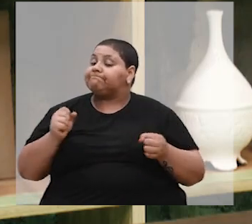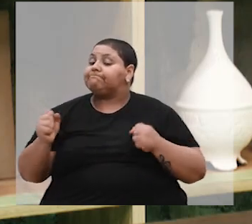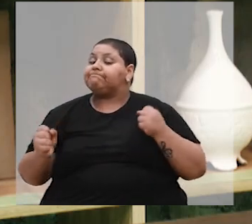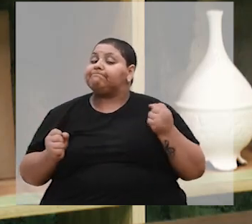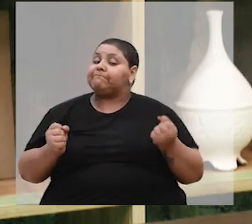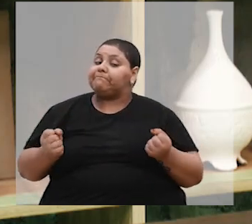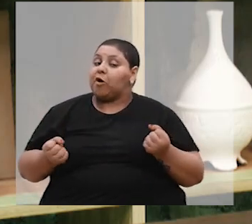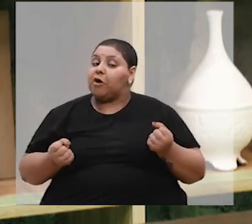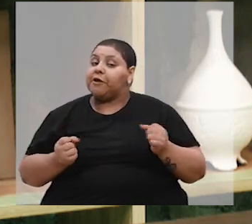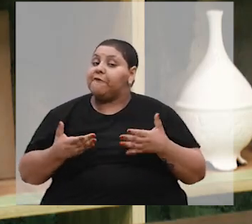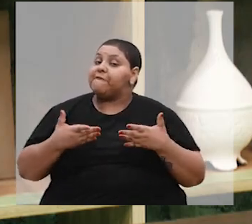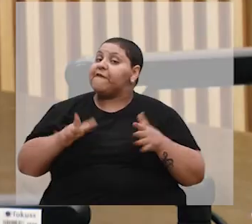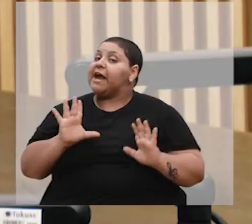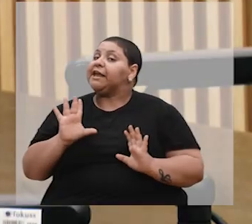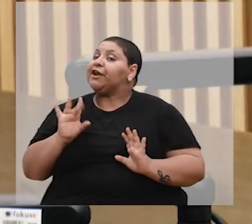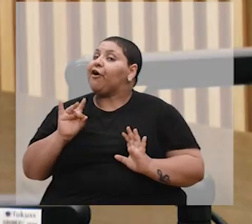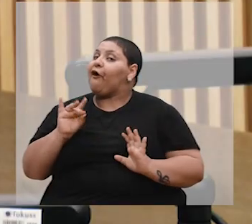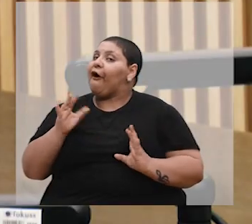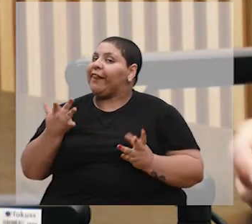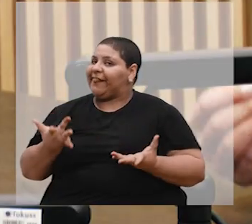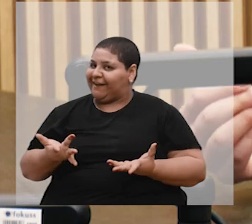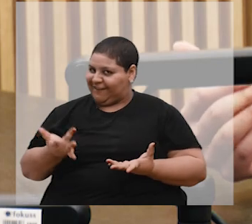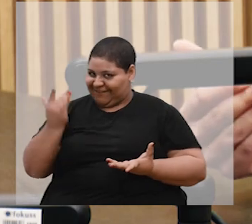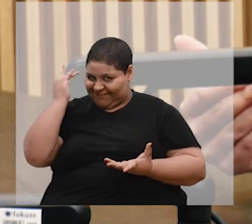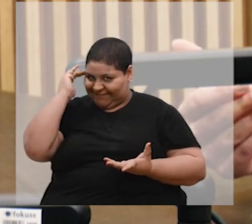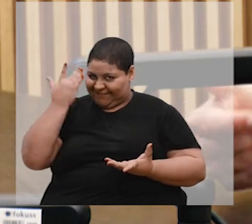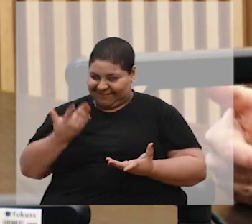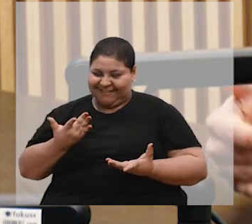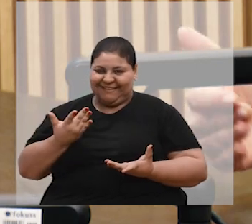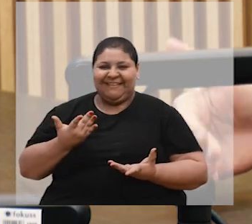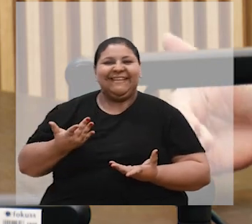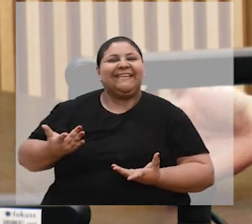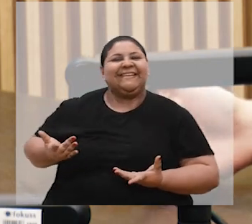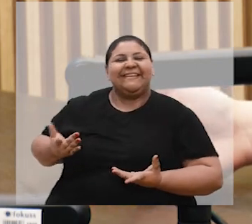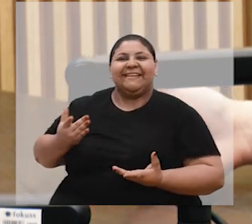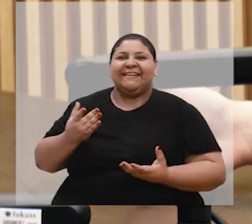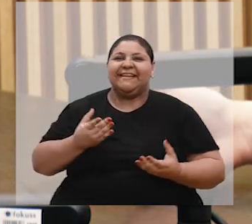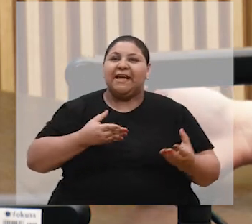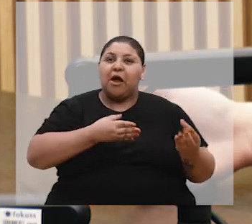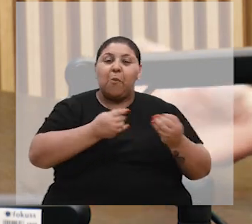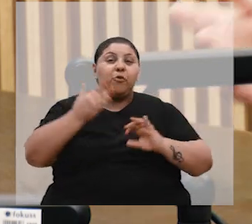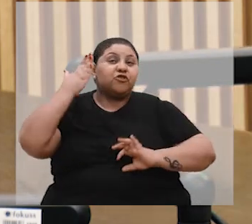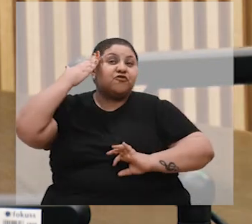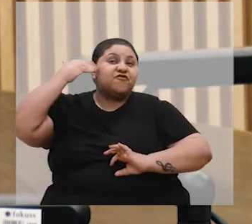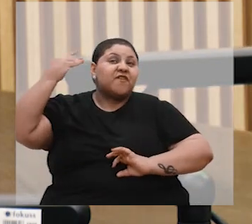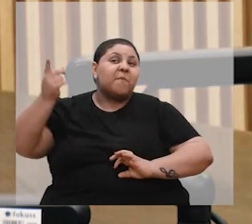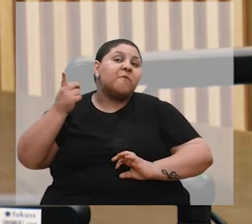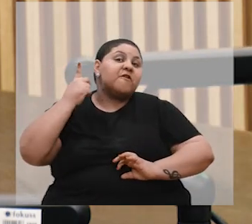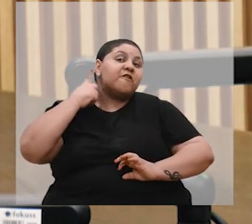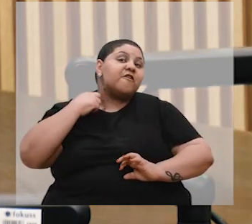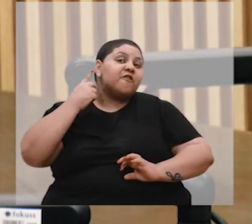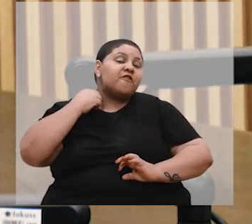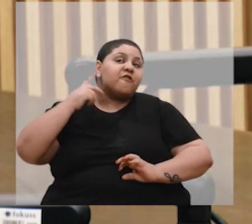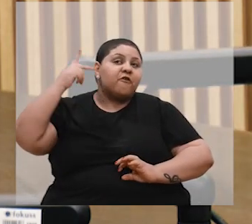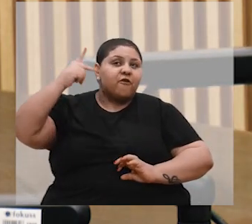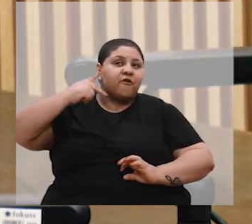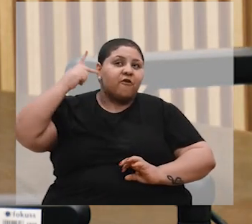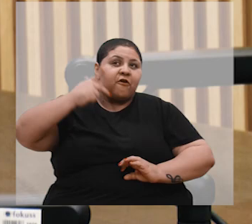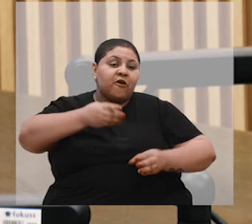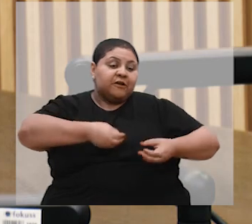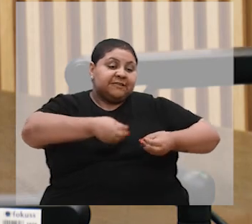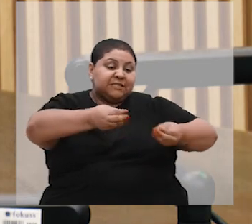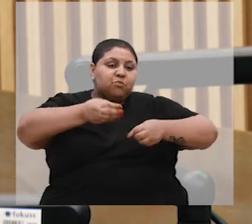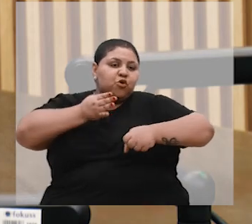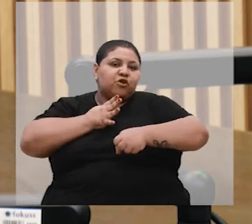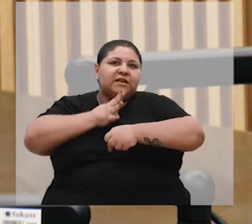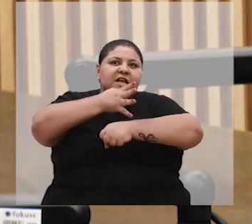que cola. Vai que. Teve um caso recente eu digo das últimas eleições, né? Muito famoso lá em Minas Gerais, né? Que foi aquele candidato que distribuiu na